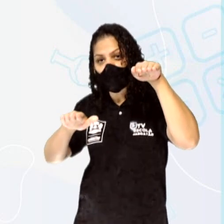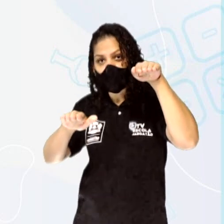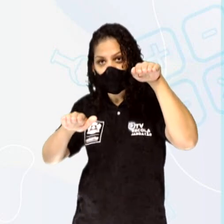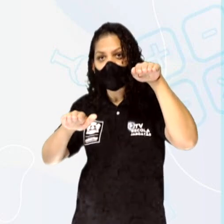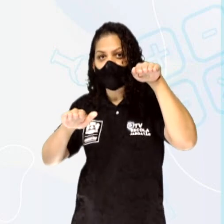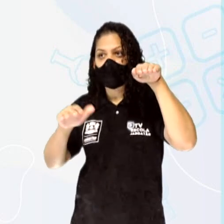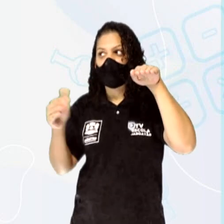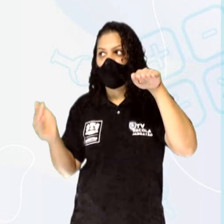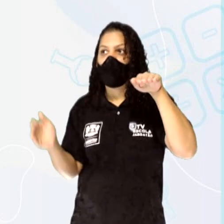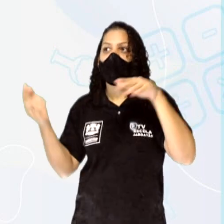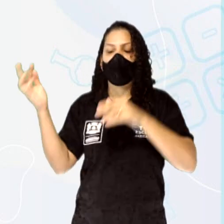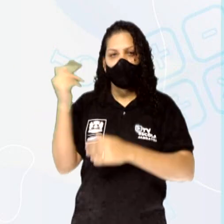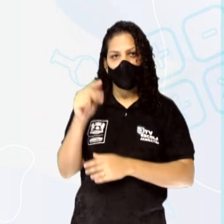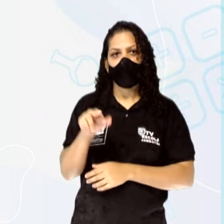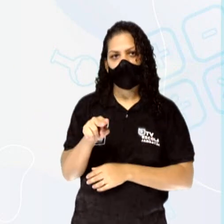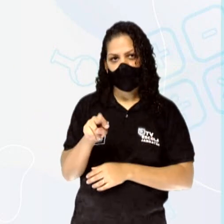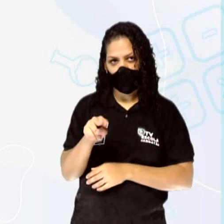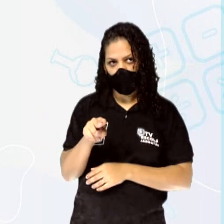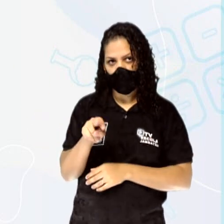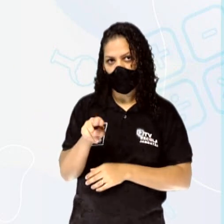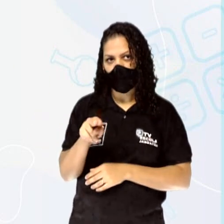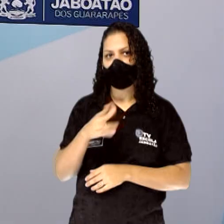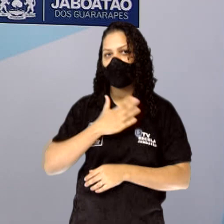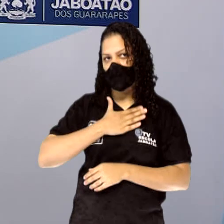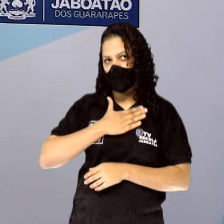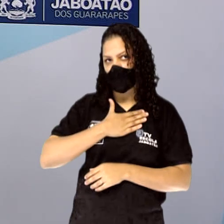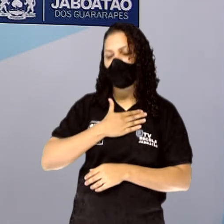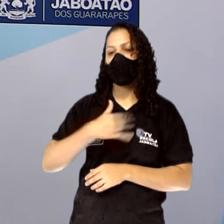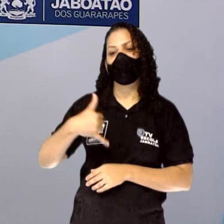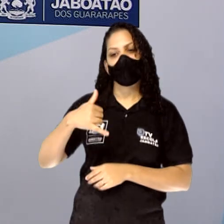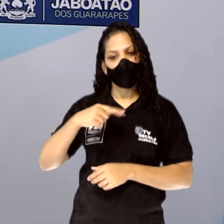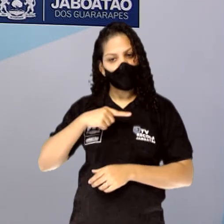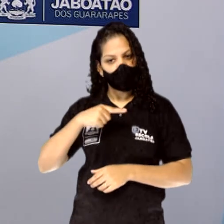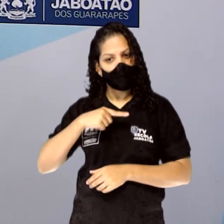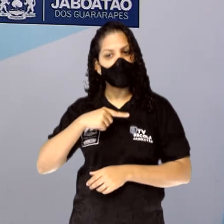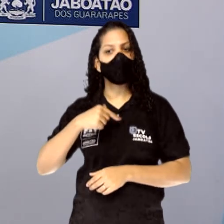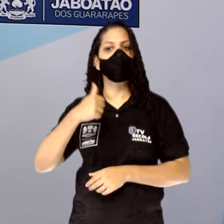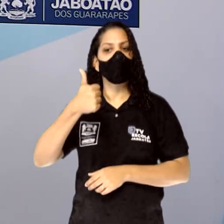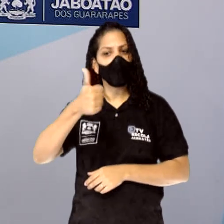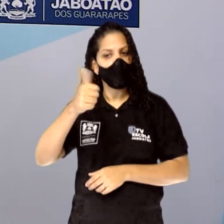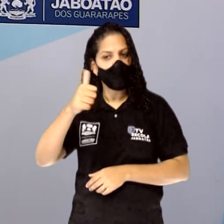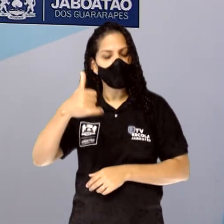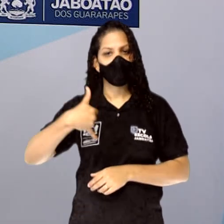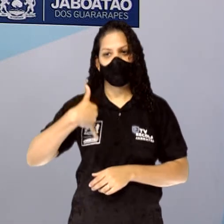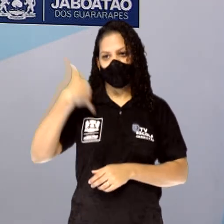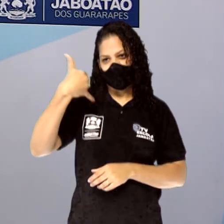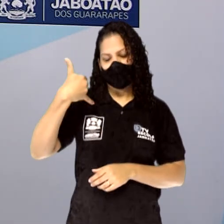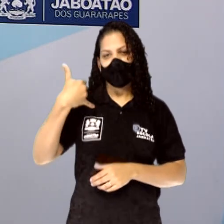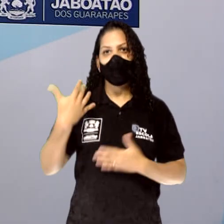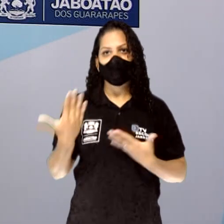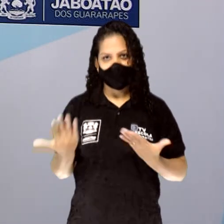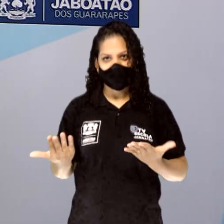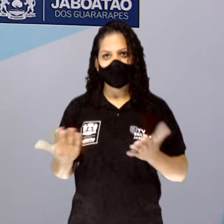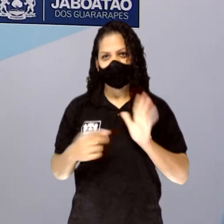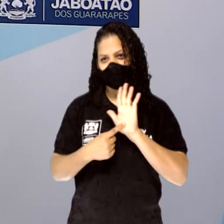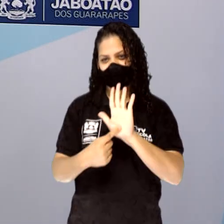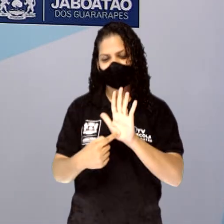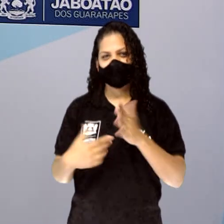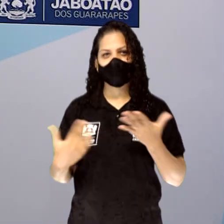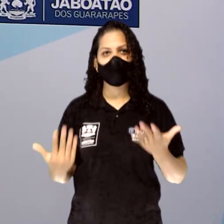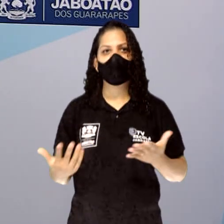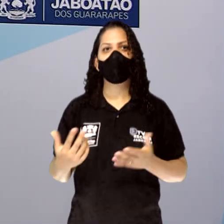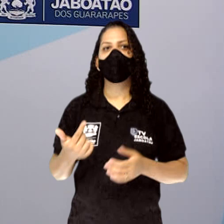dizendo que ela é irmã dela e que ela tem 11 anos. Vamos dar uma olhada nos outros